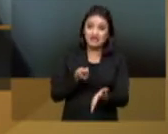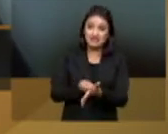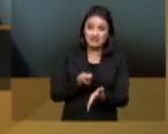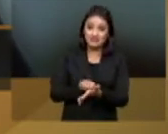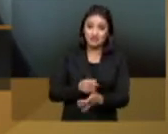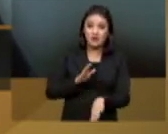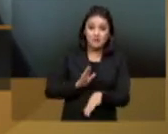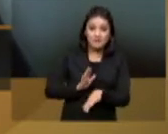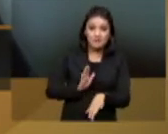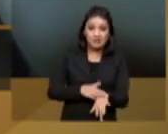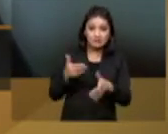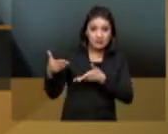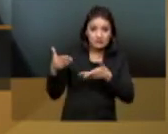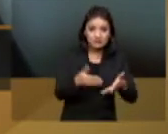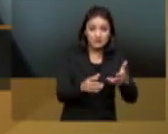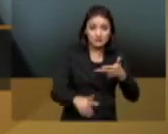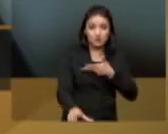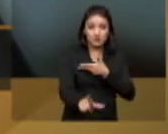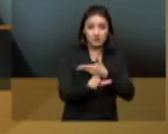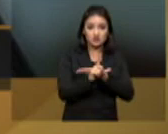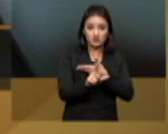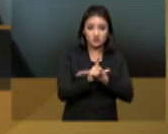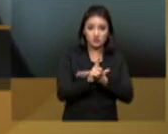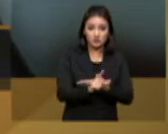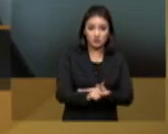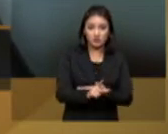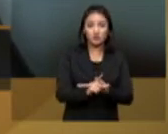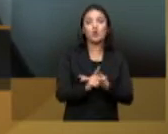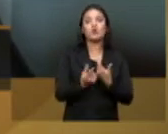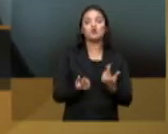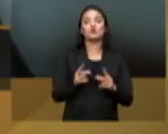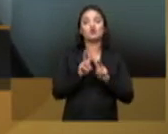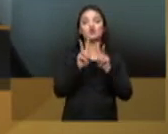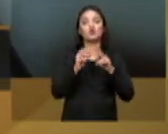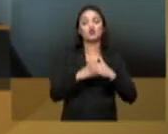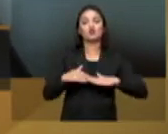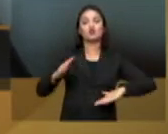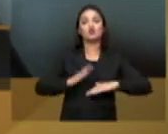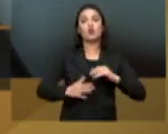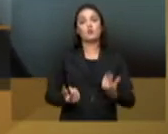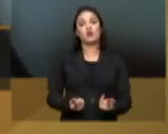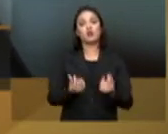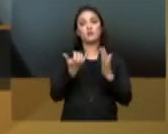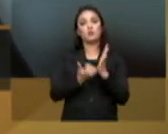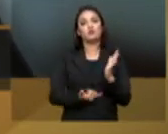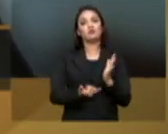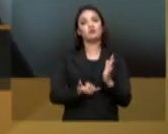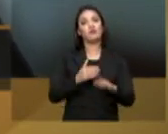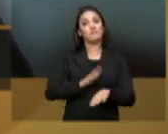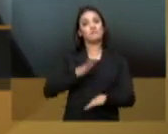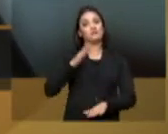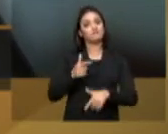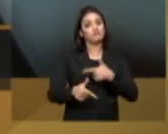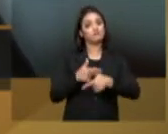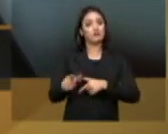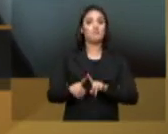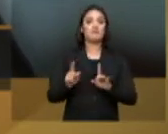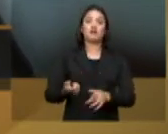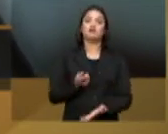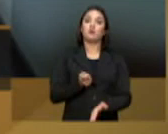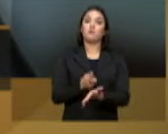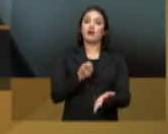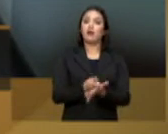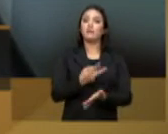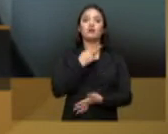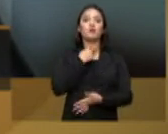no tratamento de tributos que possua alto grau de coatividade, como a exação, cujo pagamento não decorra